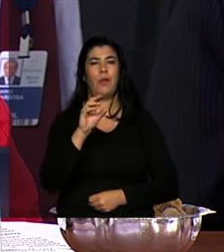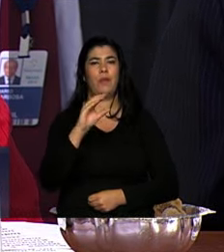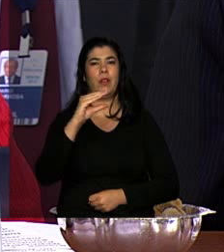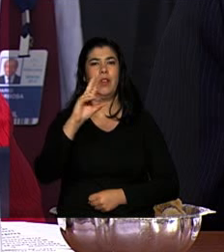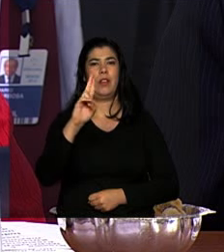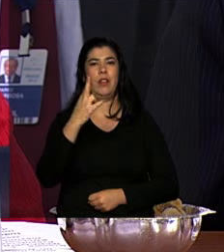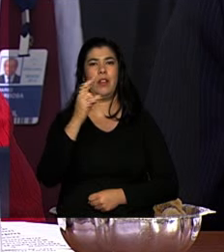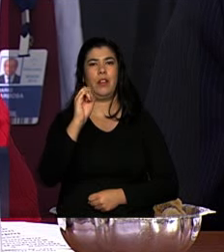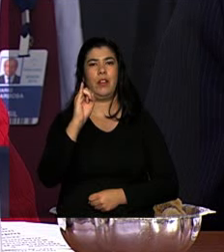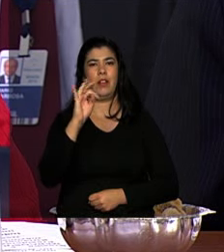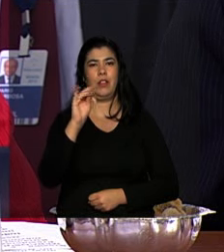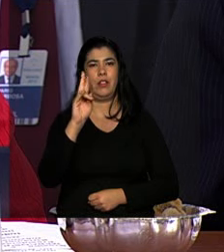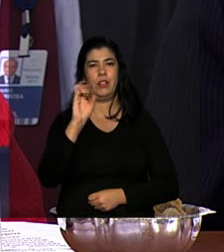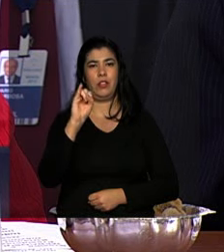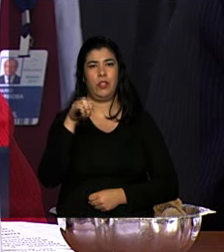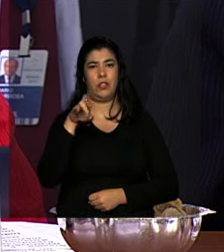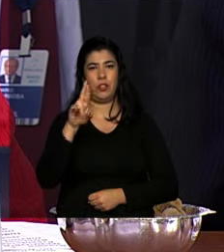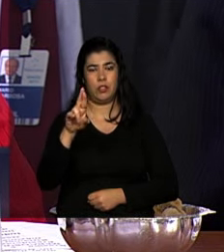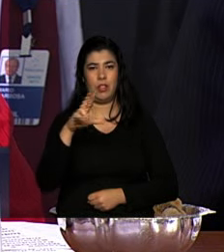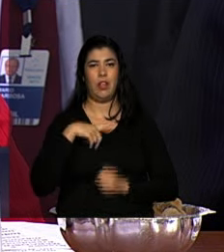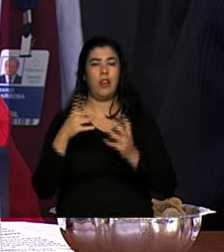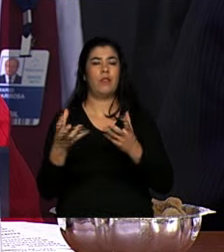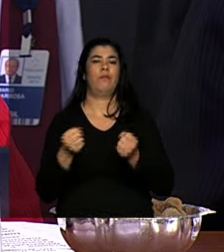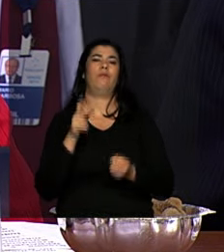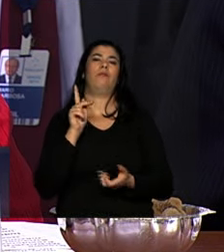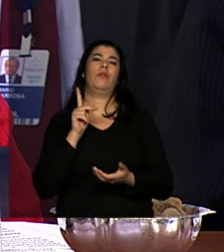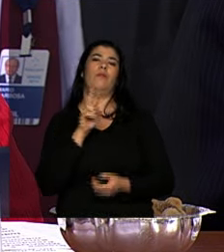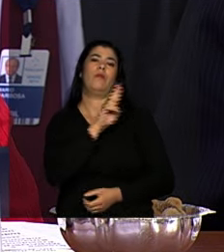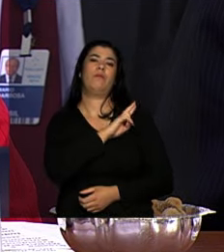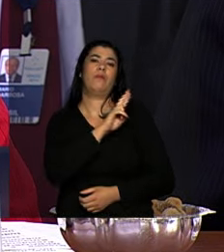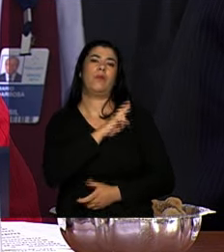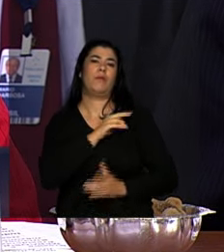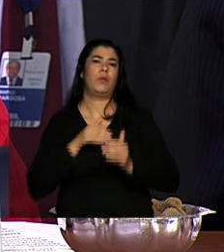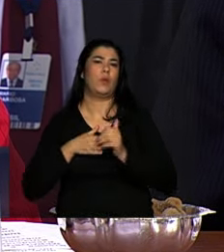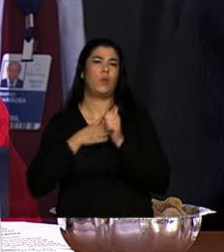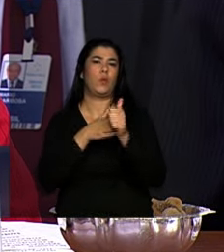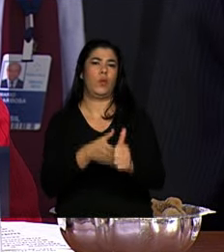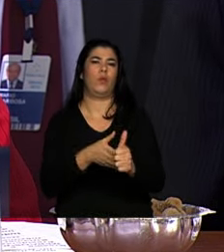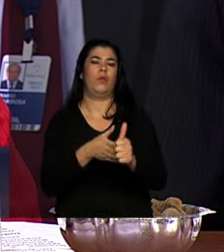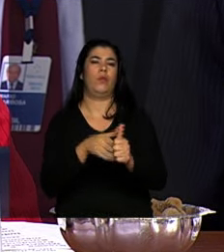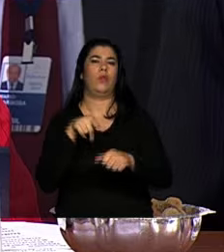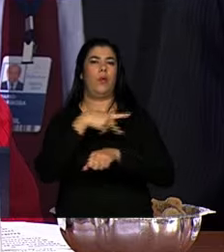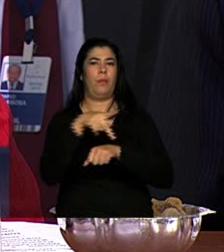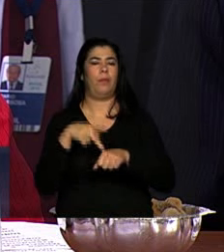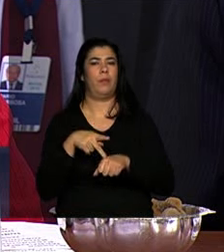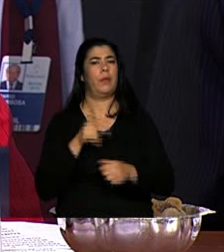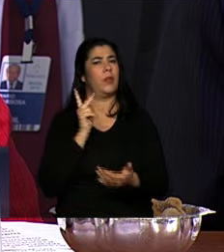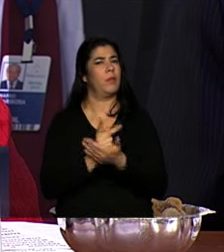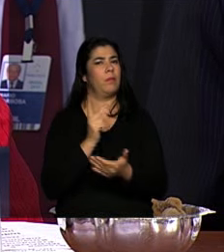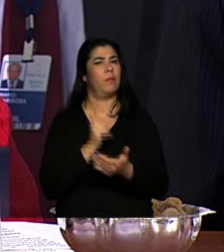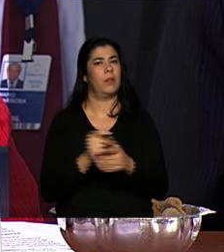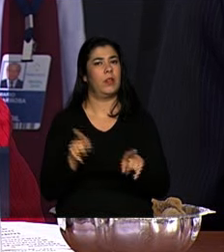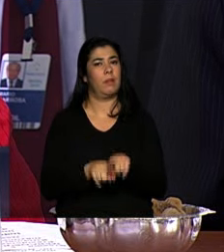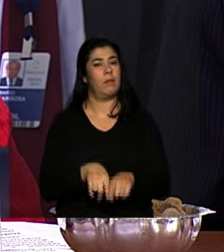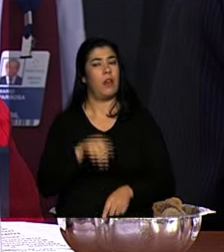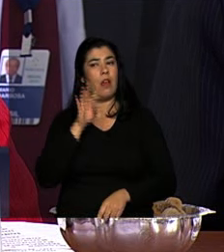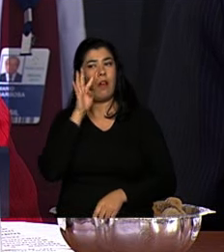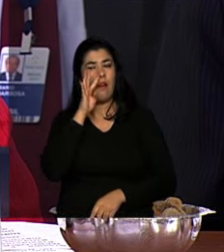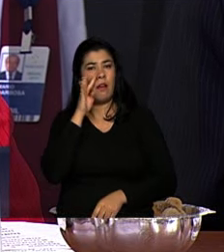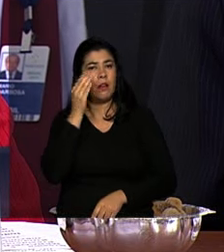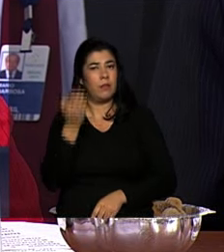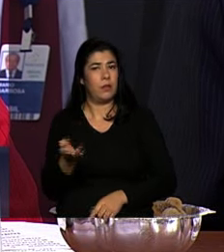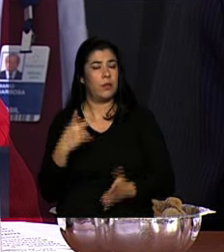condução firme e democrática a seu país, ao mesmo tempo em que assistimos